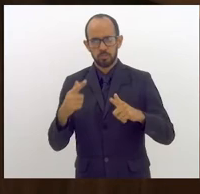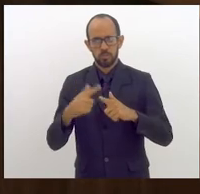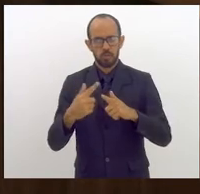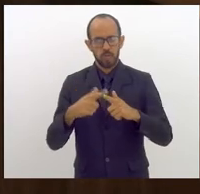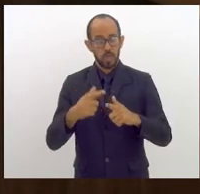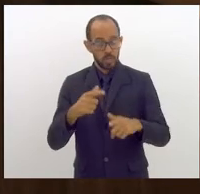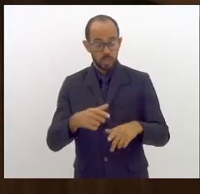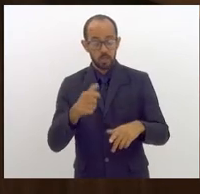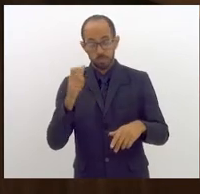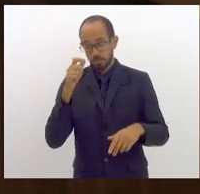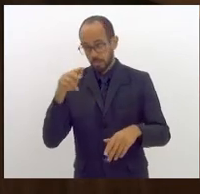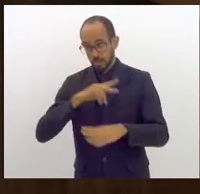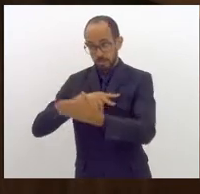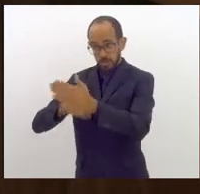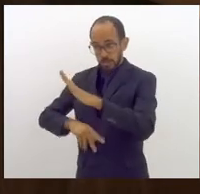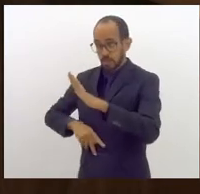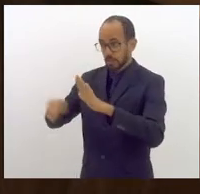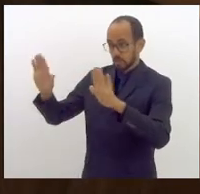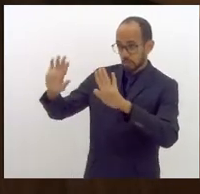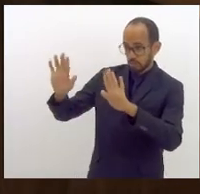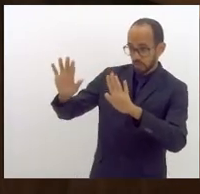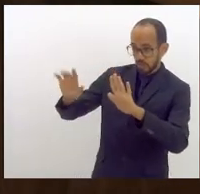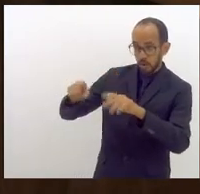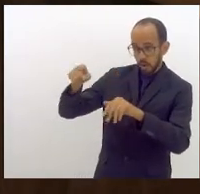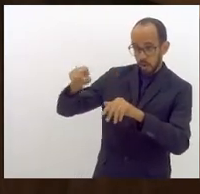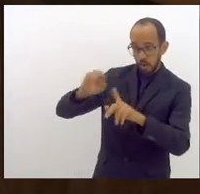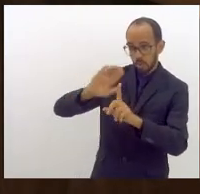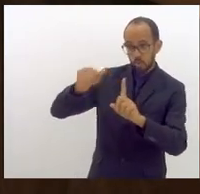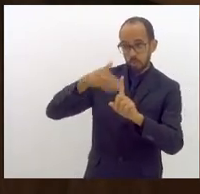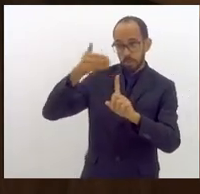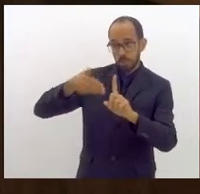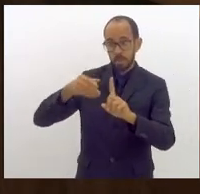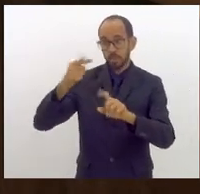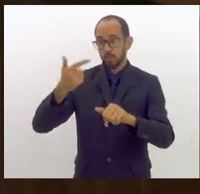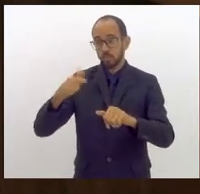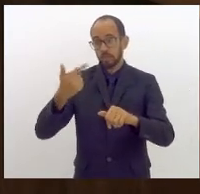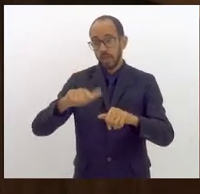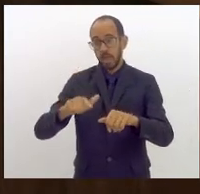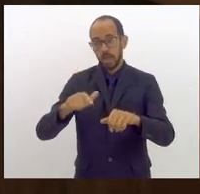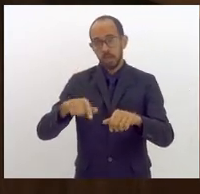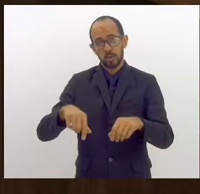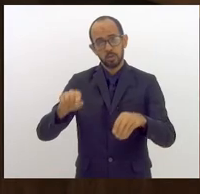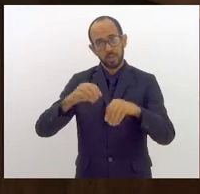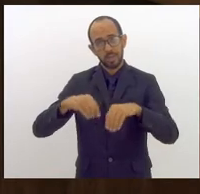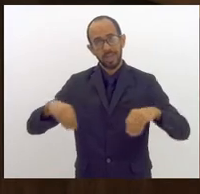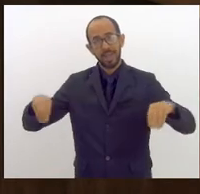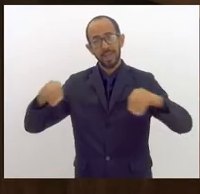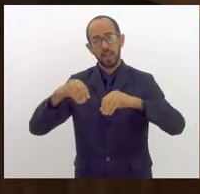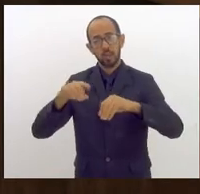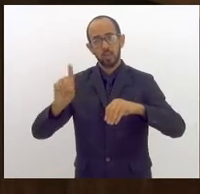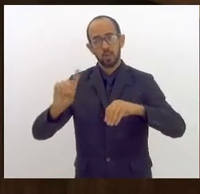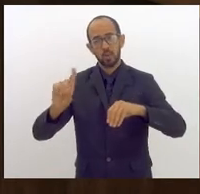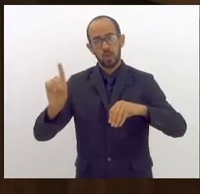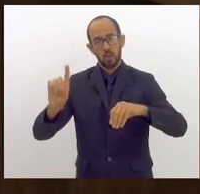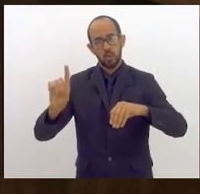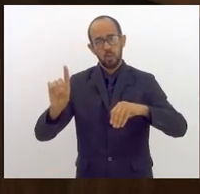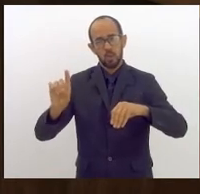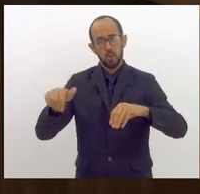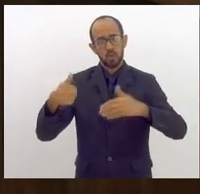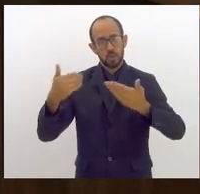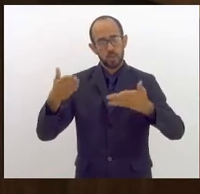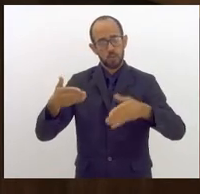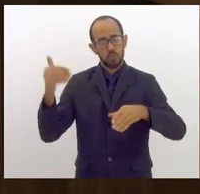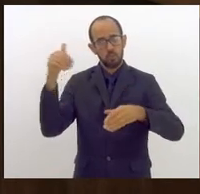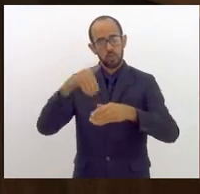tombamento da casa da ciência não está previsto na concessão do terreno do Viva UFRJ ou seja trazê-lo para